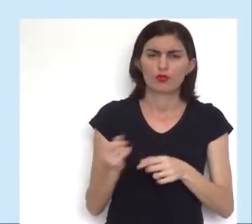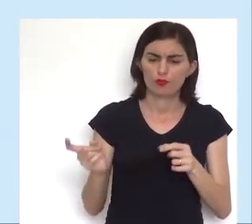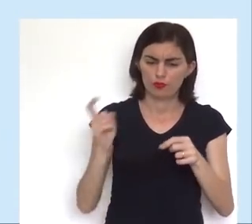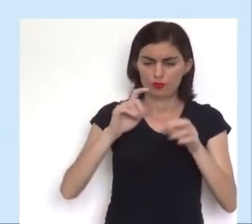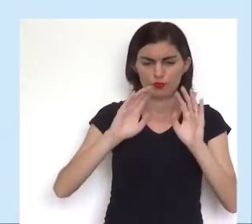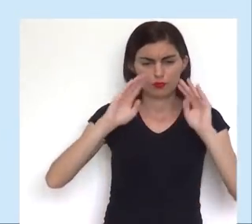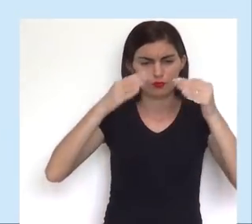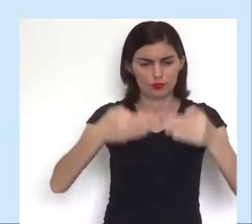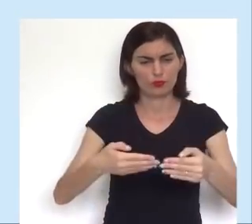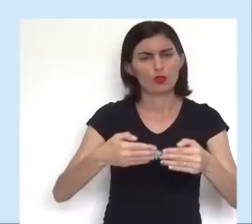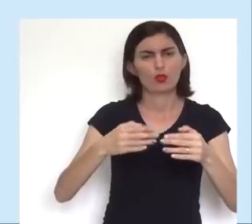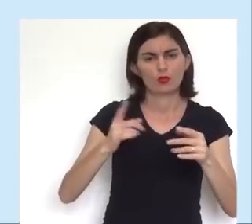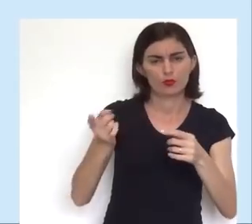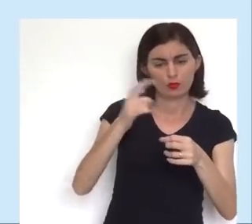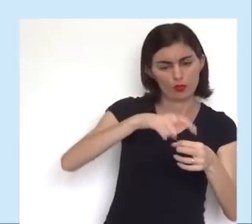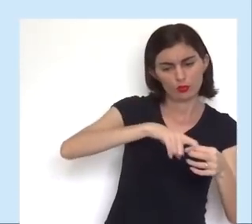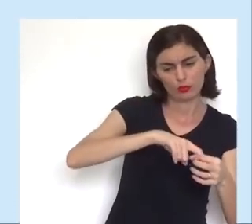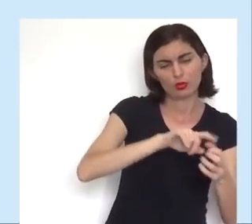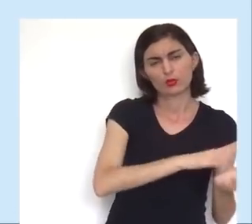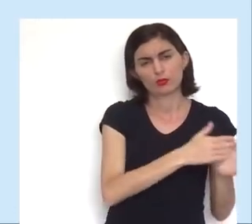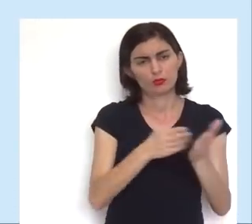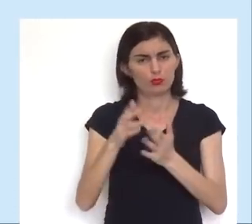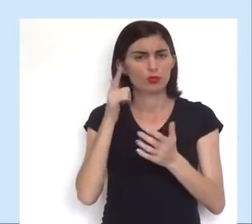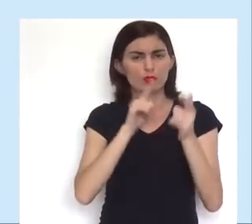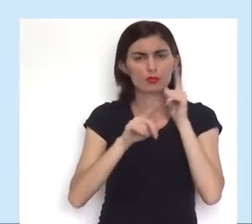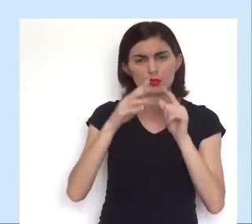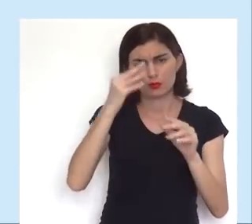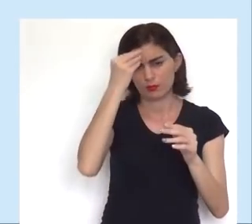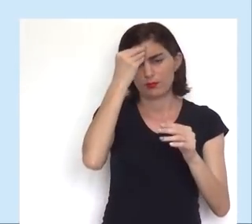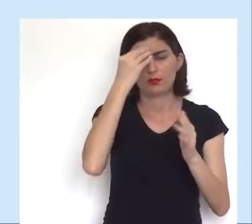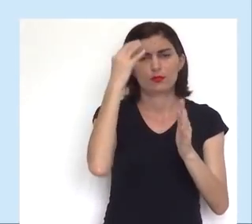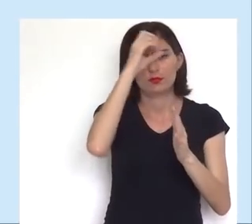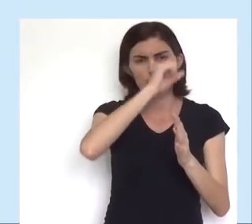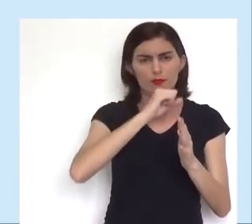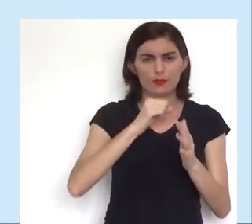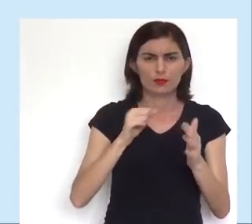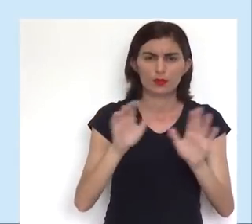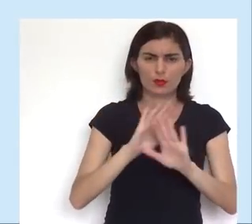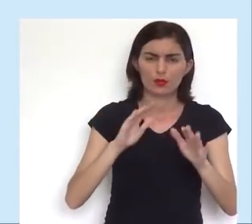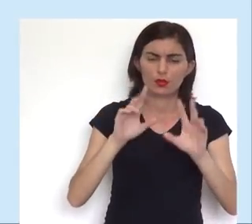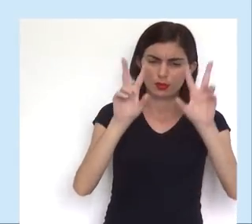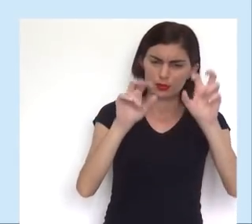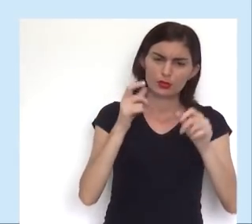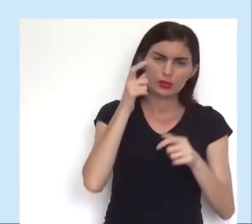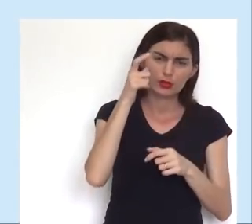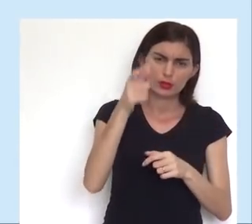tá? Voltando, adiantando o vídeo para vocês conseguirem ter um maior aprendizado, tá? O